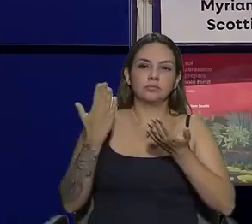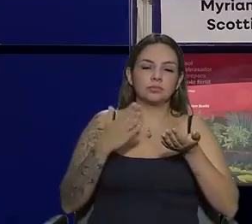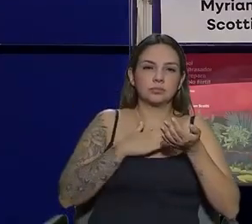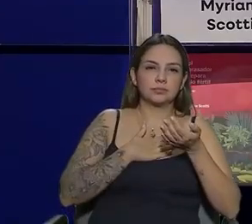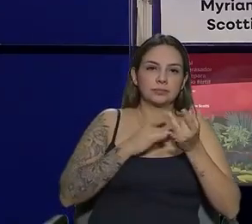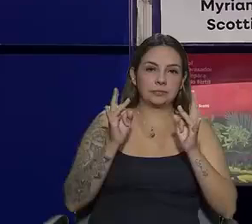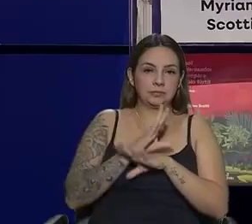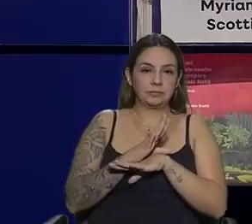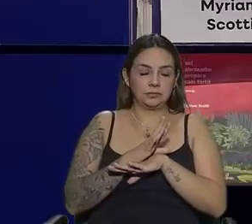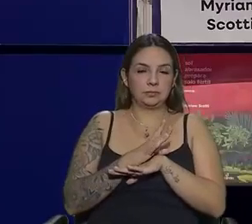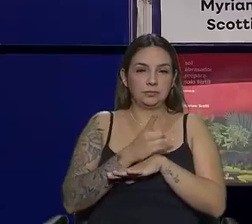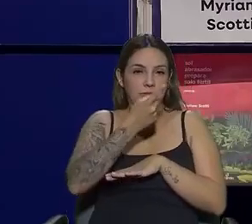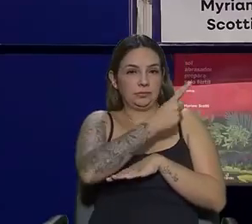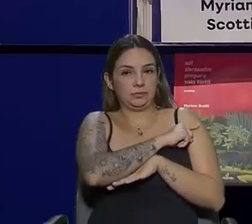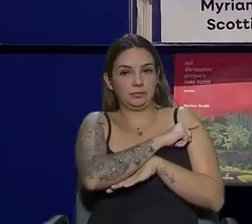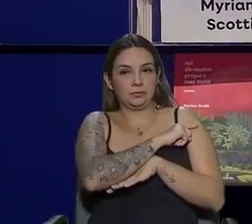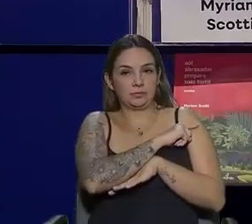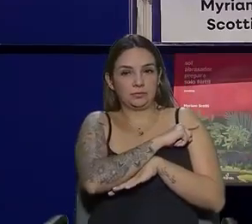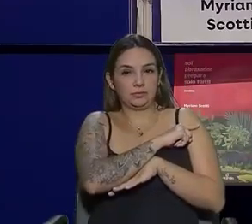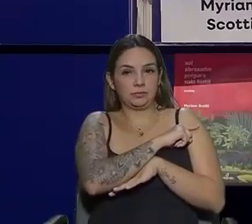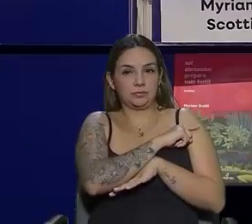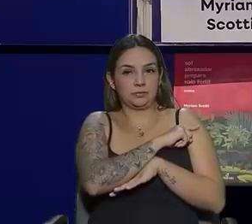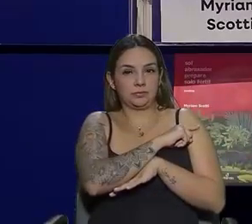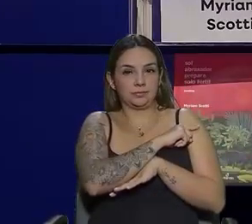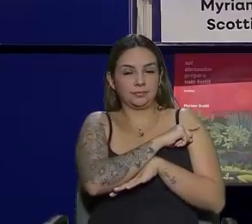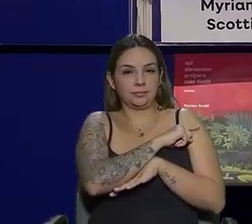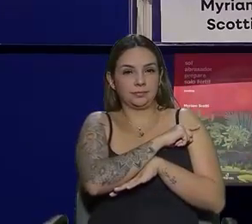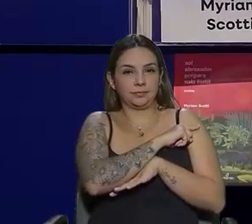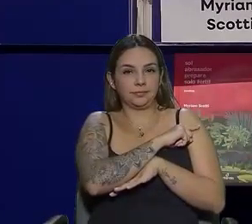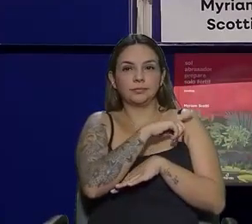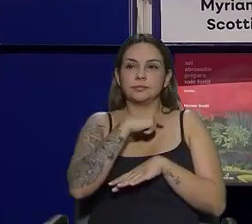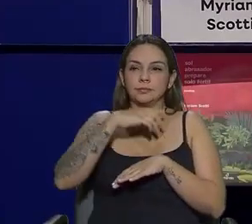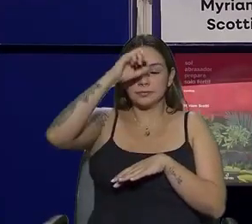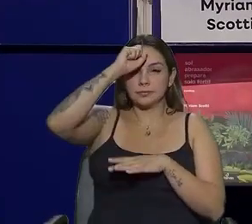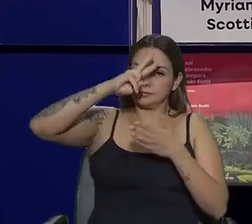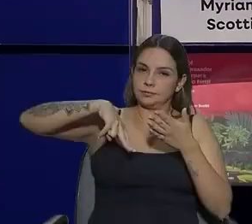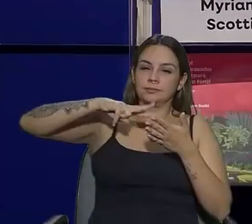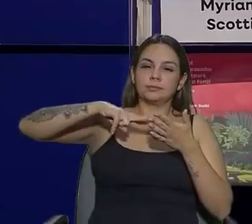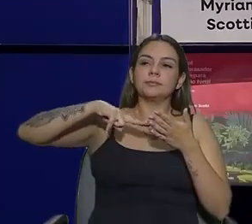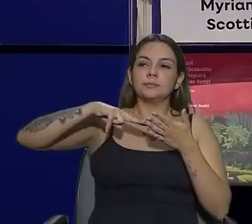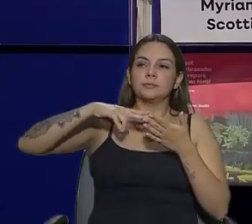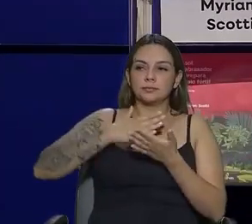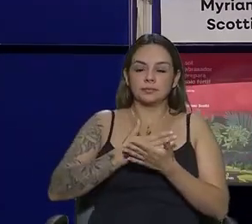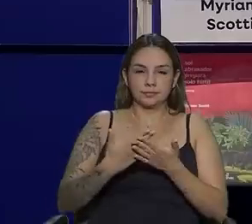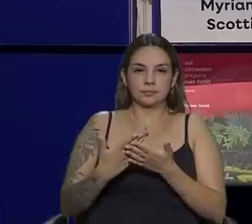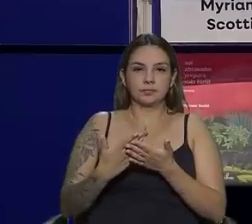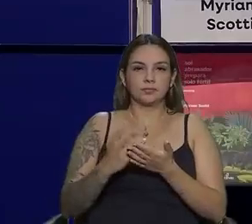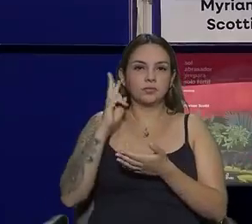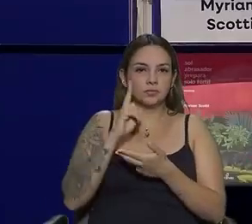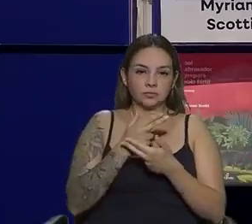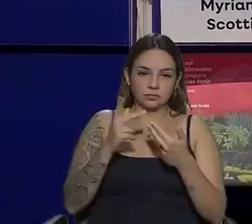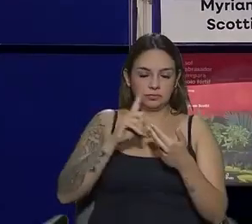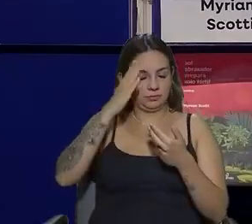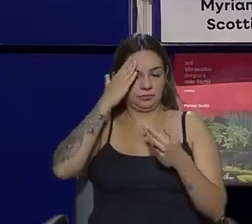eu terminei o primeiro ano, né, do ensino fundamental, eu aprendi a ler. Ao longo do ano, eu olhava